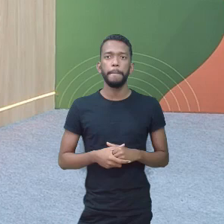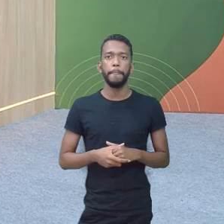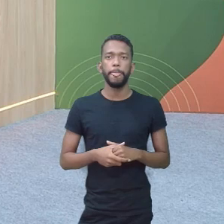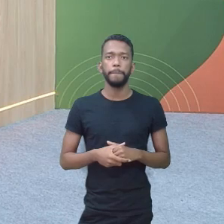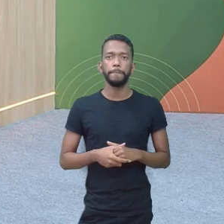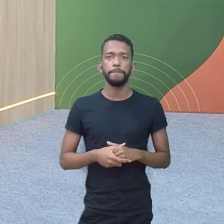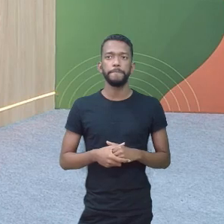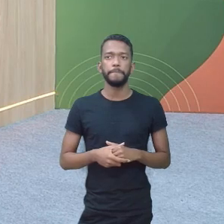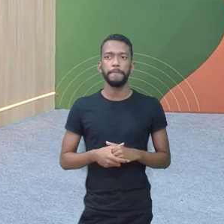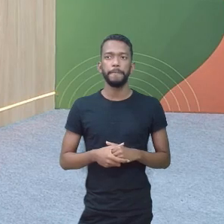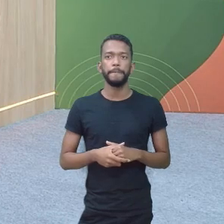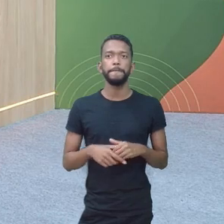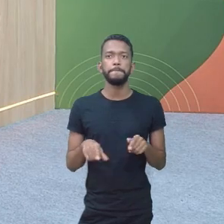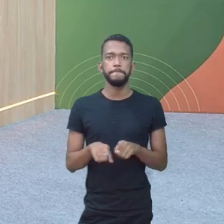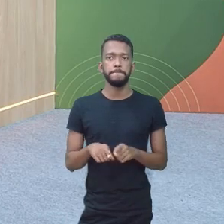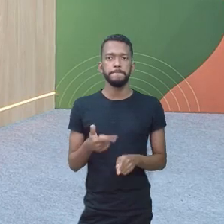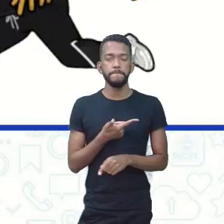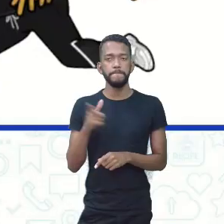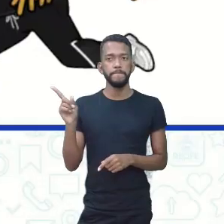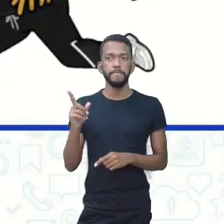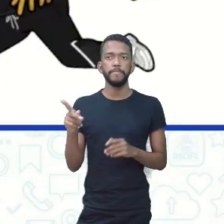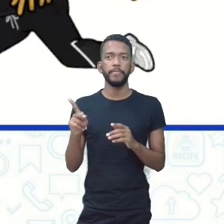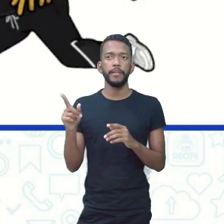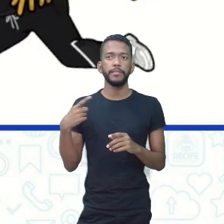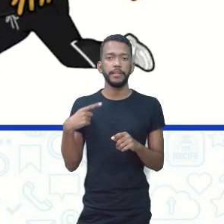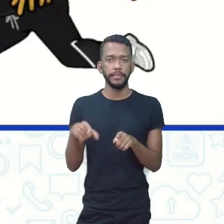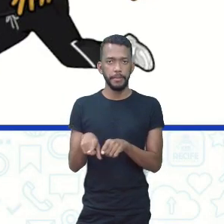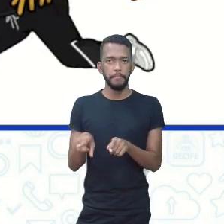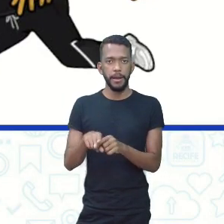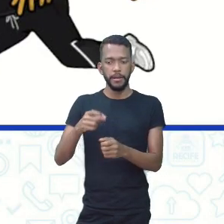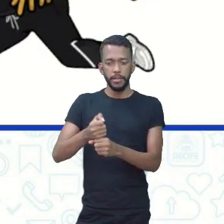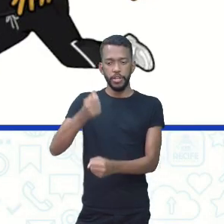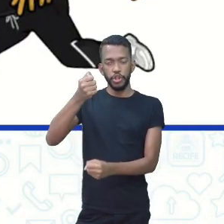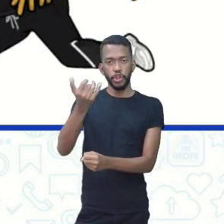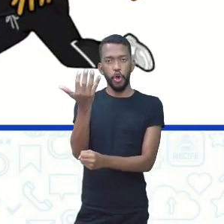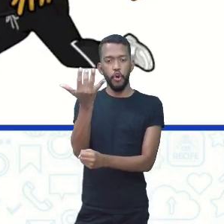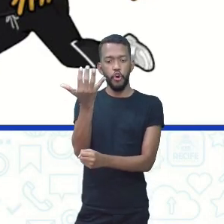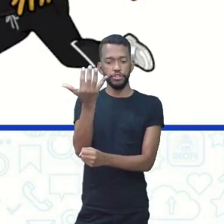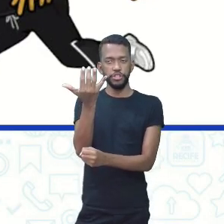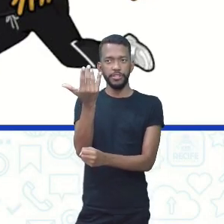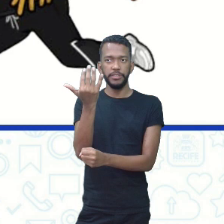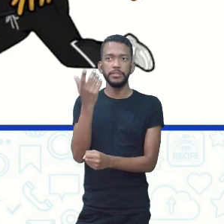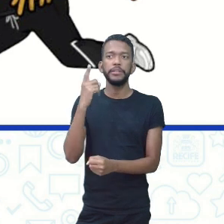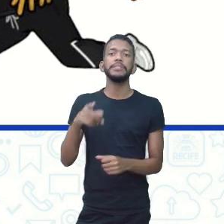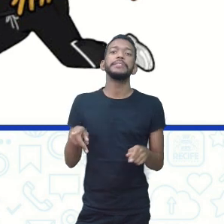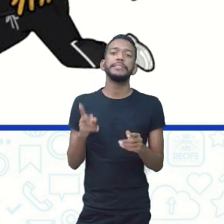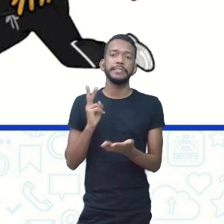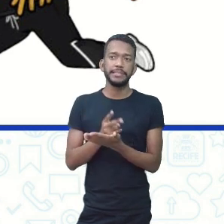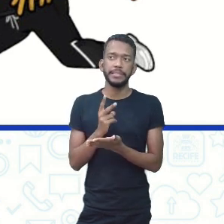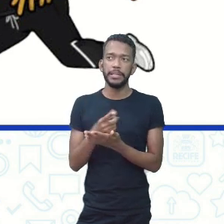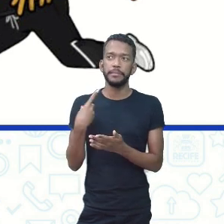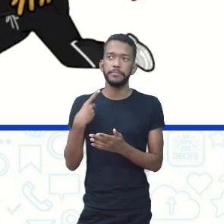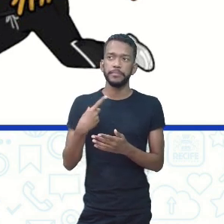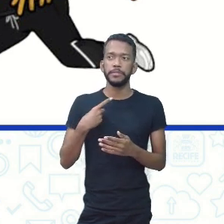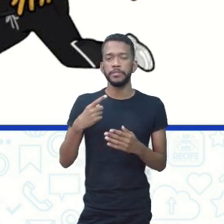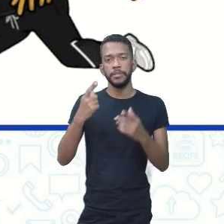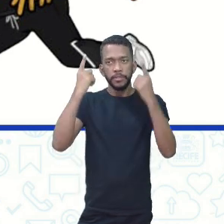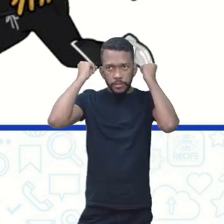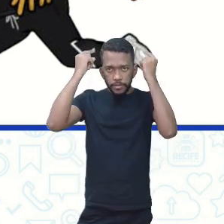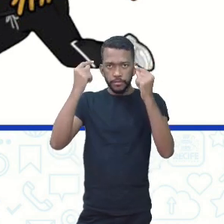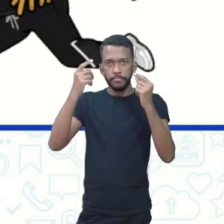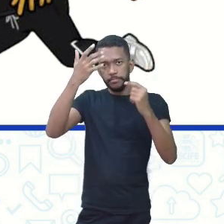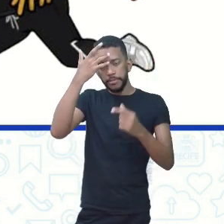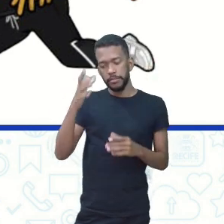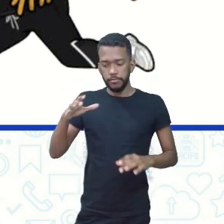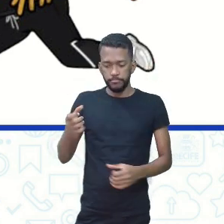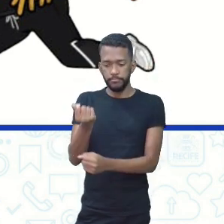Tranquilo? Os ícones que a gente tem, a tocha olímpica, que todo ano ela sai da Grécia com o corredor e vai até a